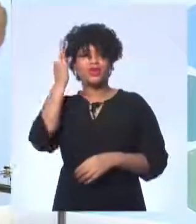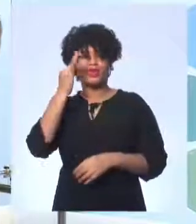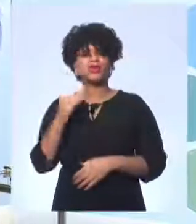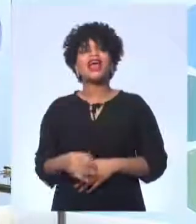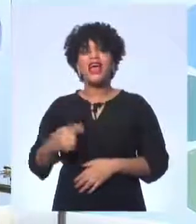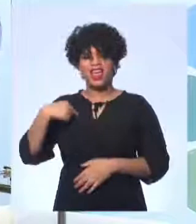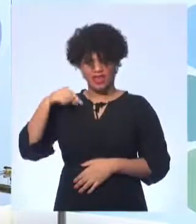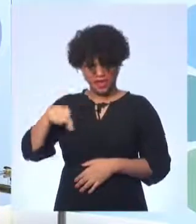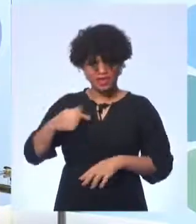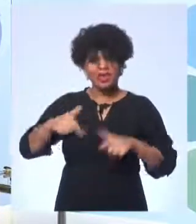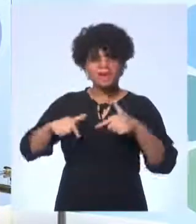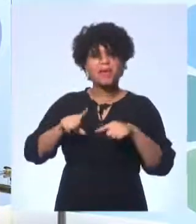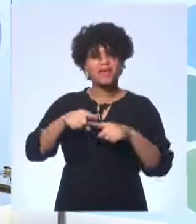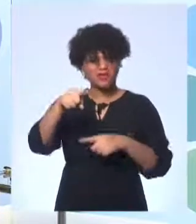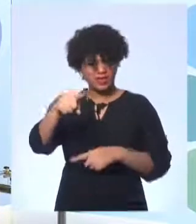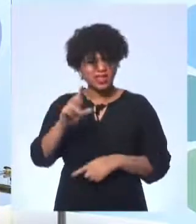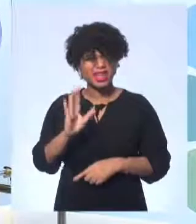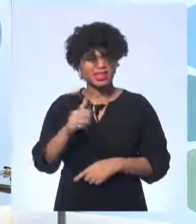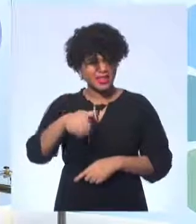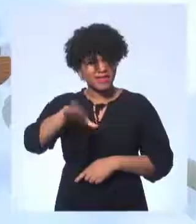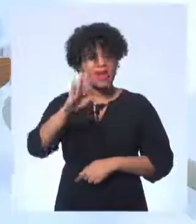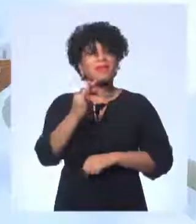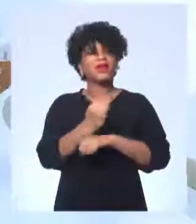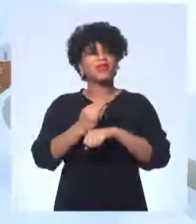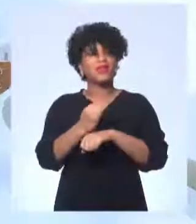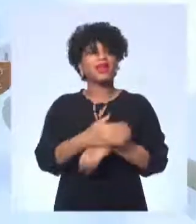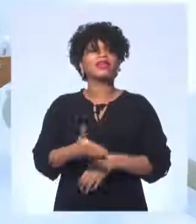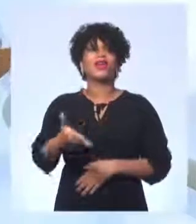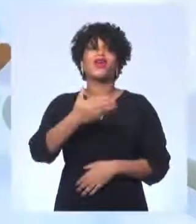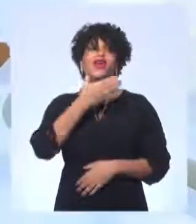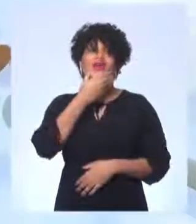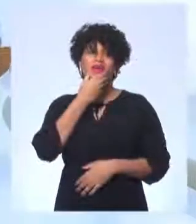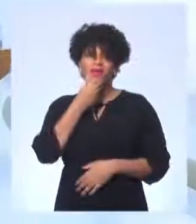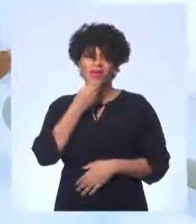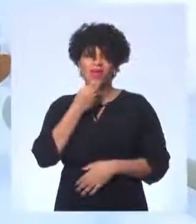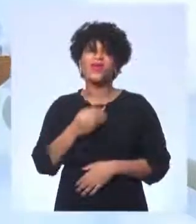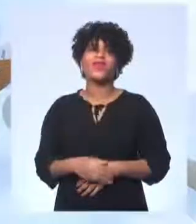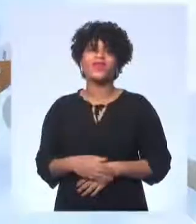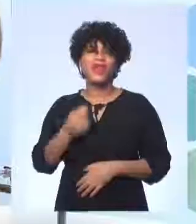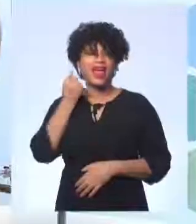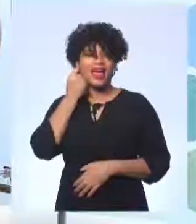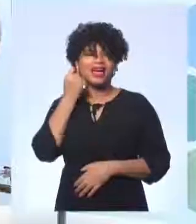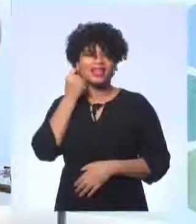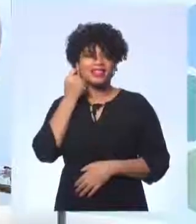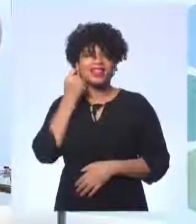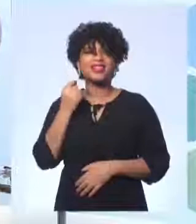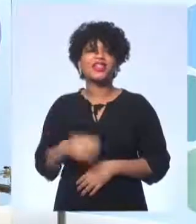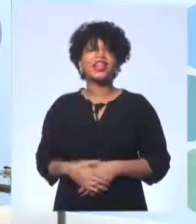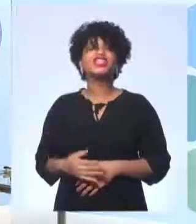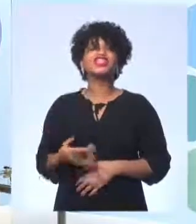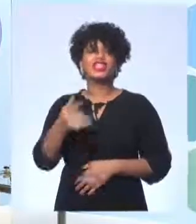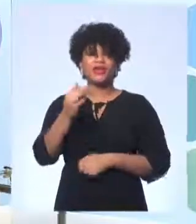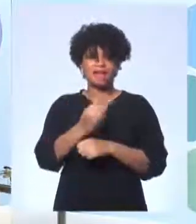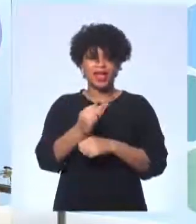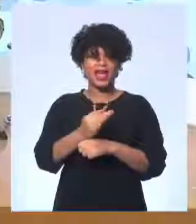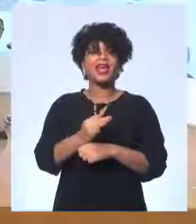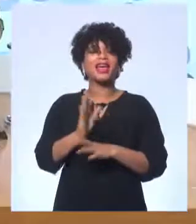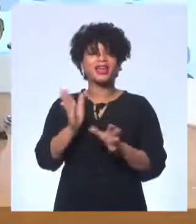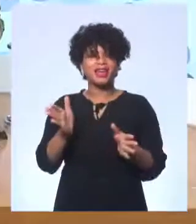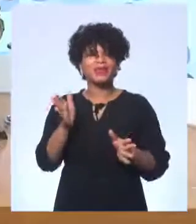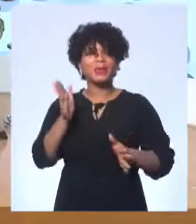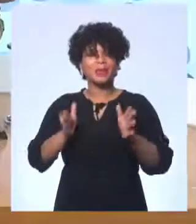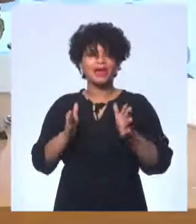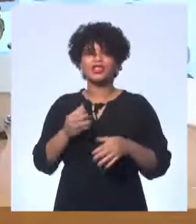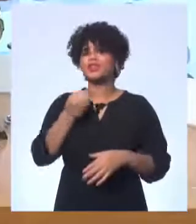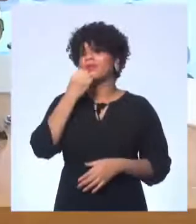mas vocês vão desfrutar aí as férias de vocês. O Anderson tá voltando aí também. Tirei o Anderson das férias dele. Olha como o cara é legal. Ele tava